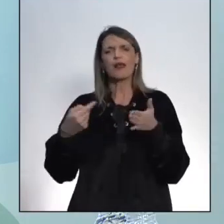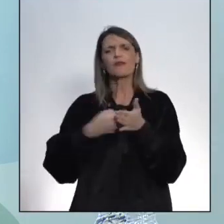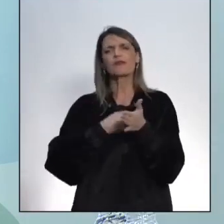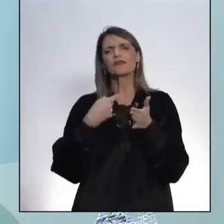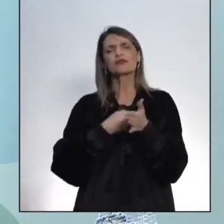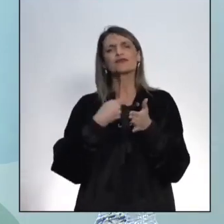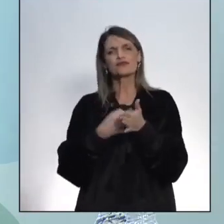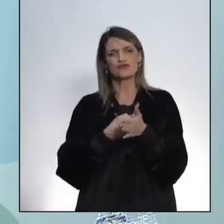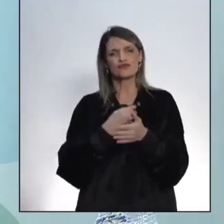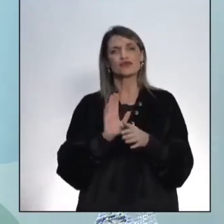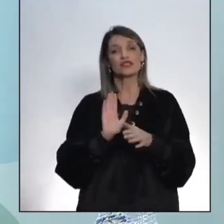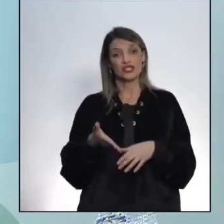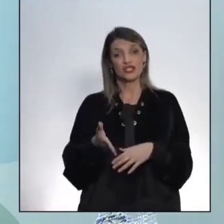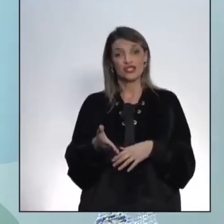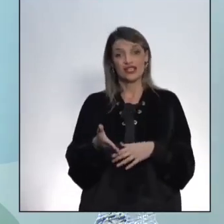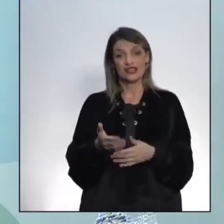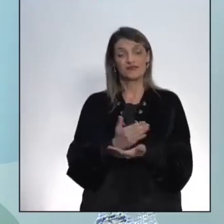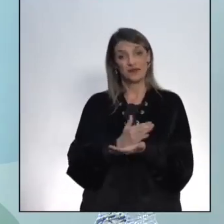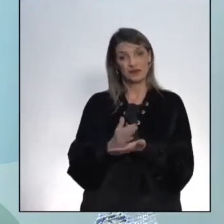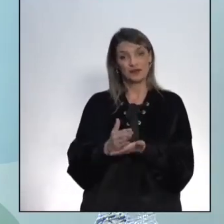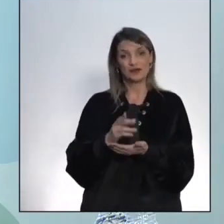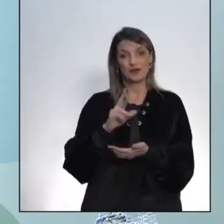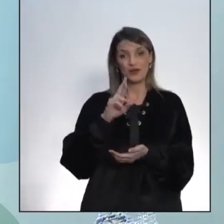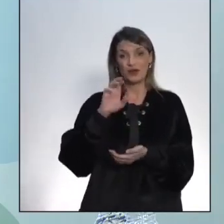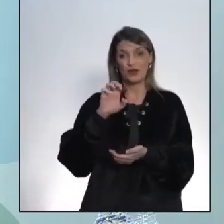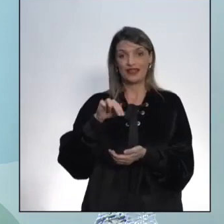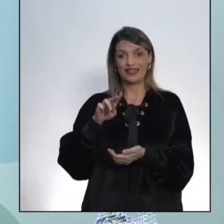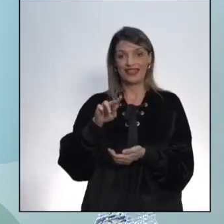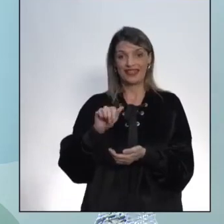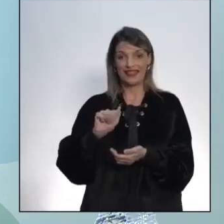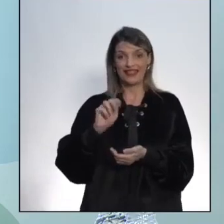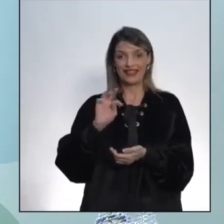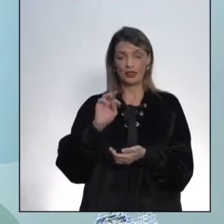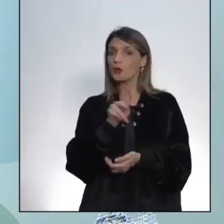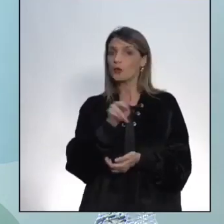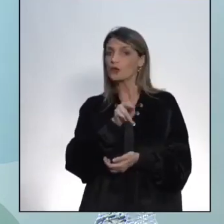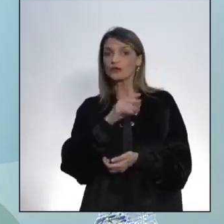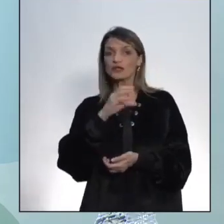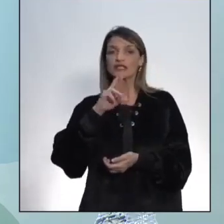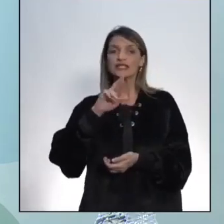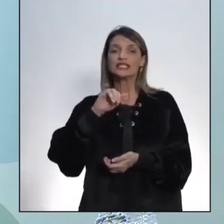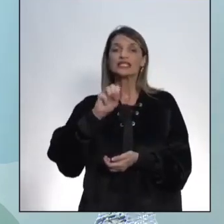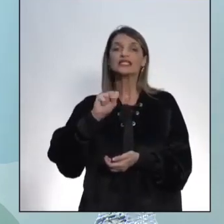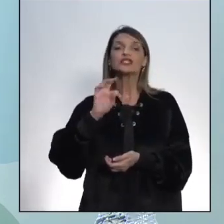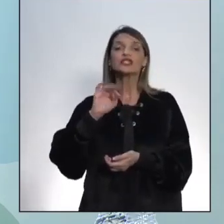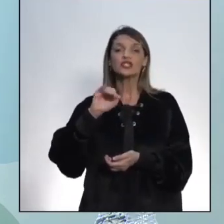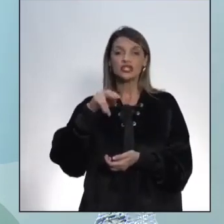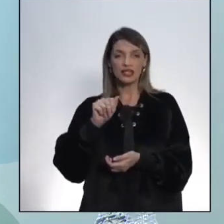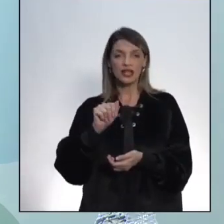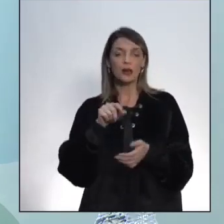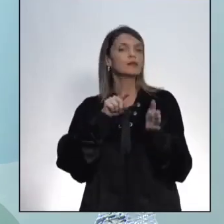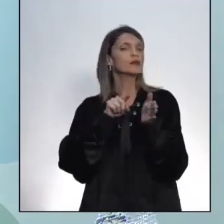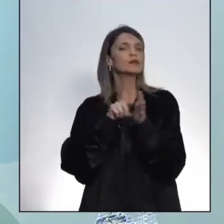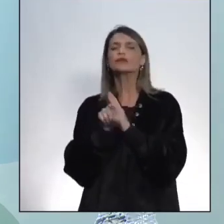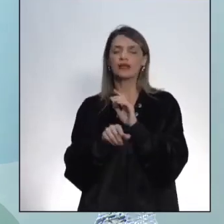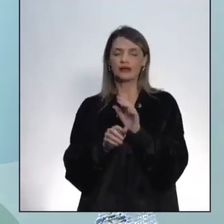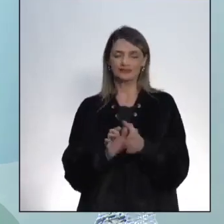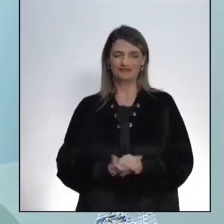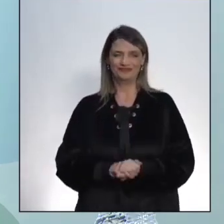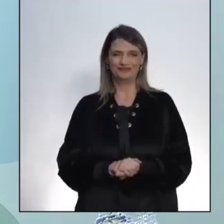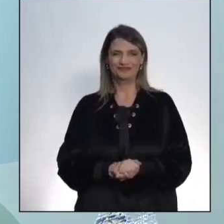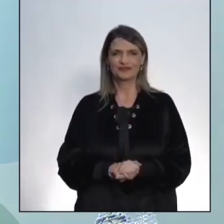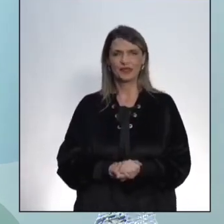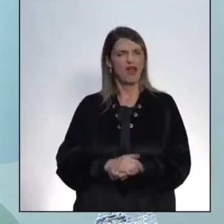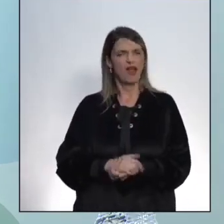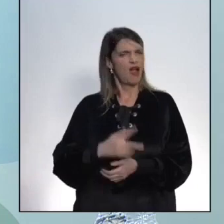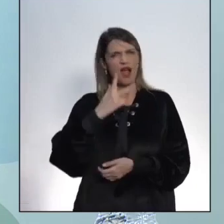aqui uma pergunta, Renato, eu vou começar com você. Chegou uma pergunta da professora Cristina, que pergunta o seguinte: você